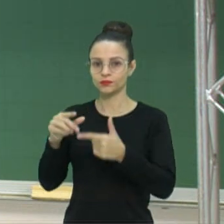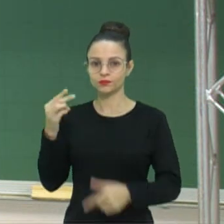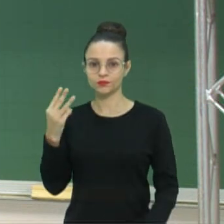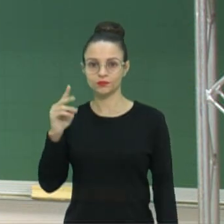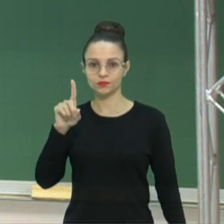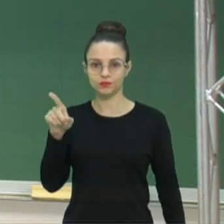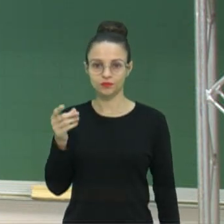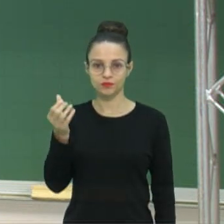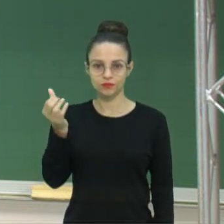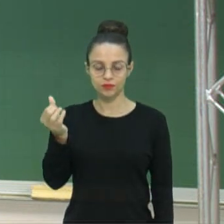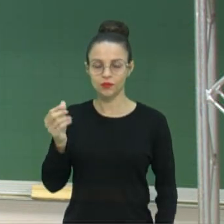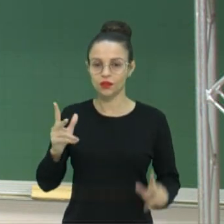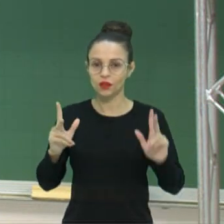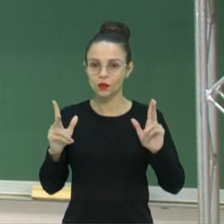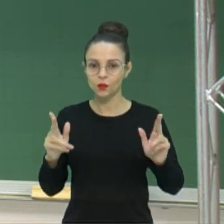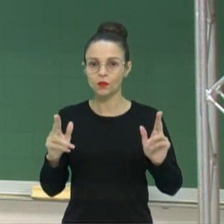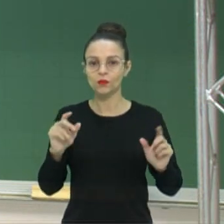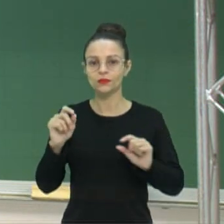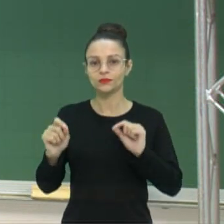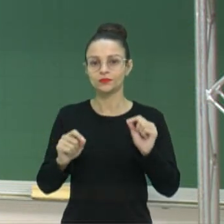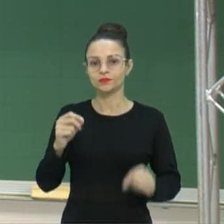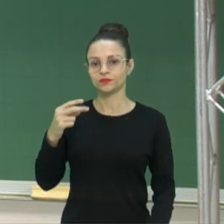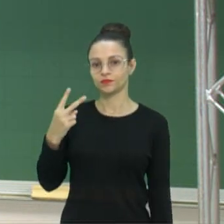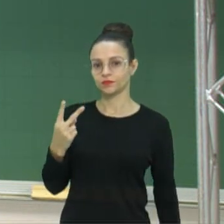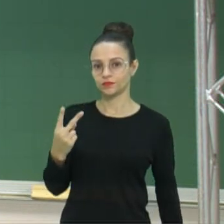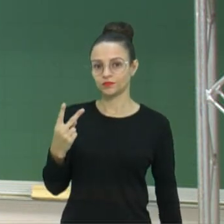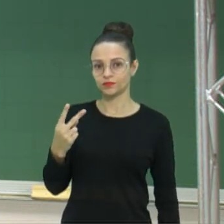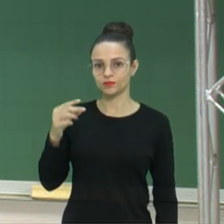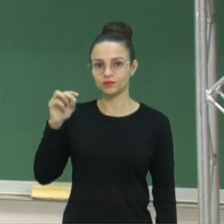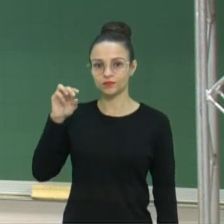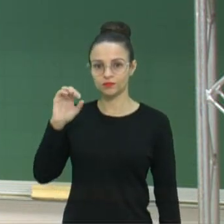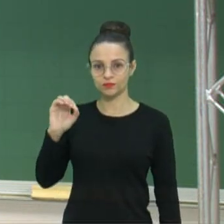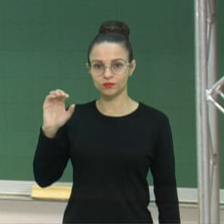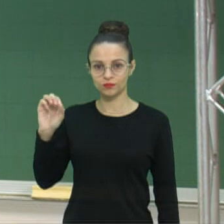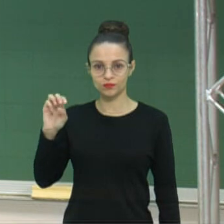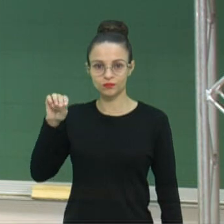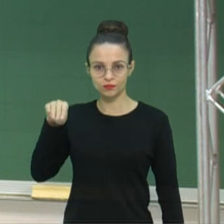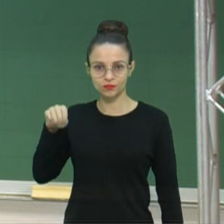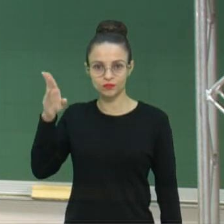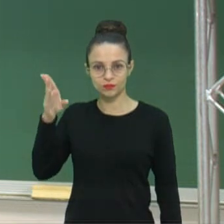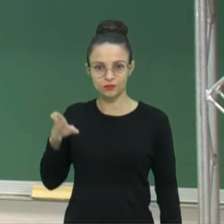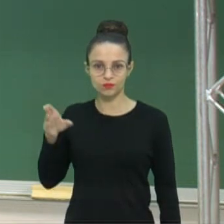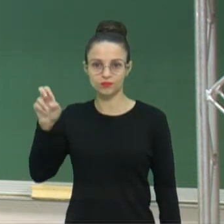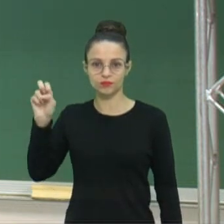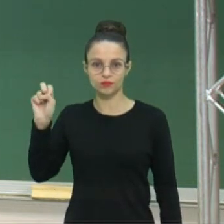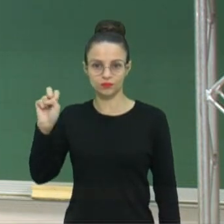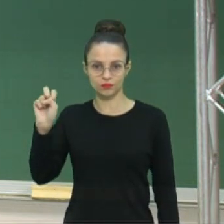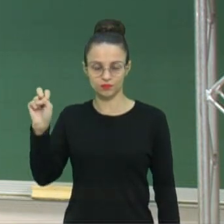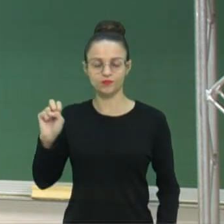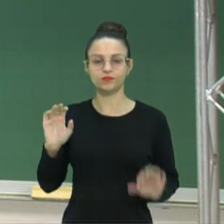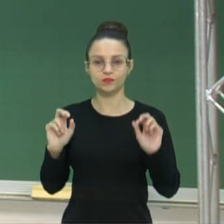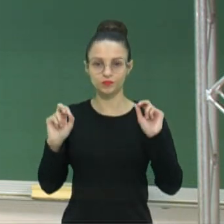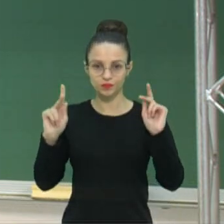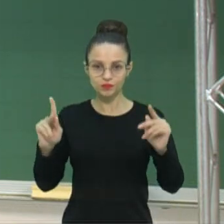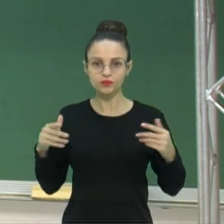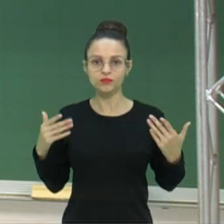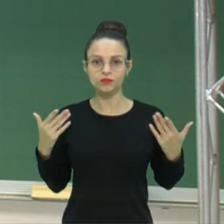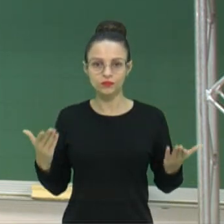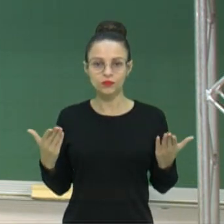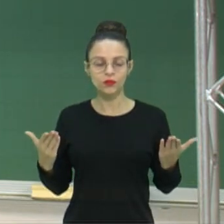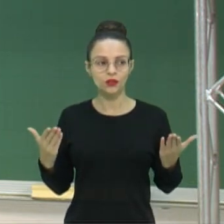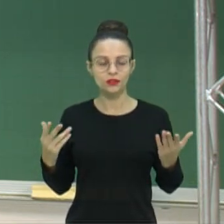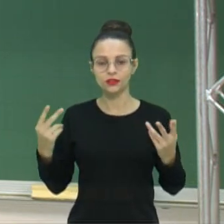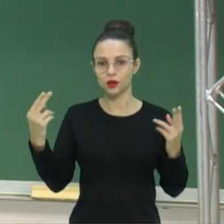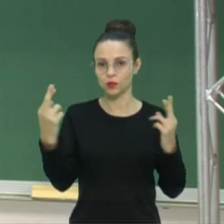3,6. Isso aqui é a mesma coisa que 200 metros por segundo, ok? Então, nós vamos ter